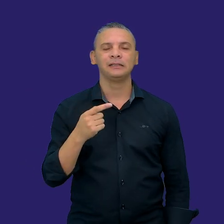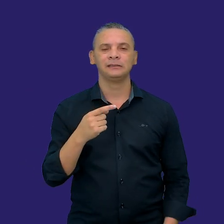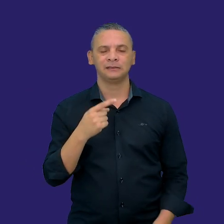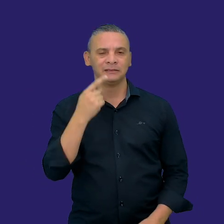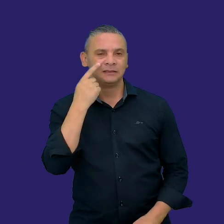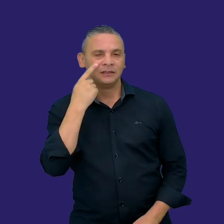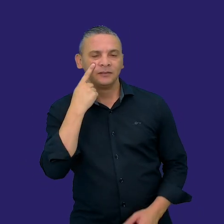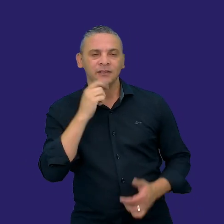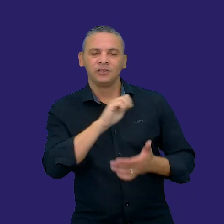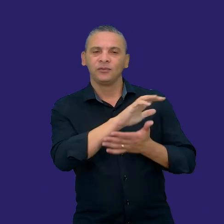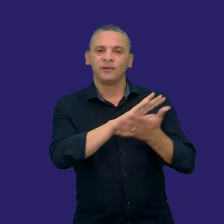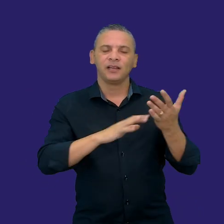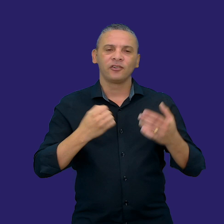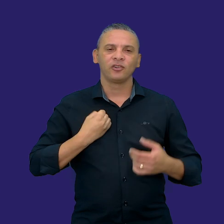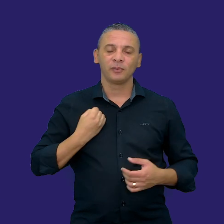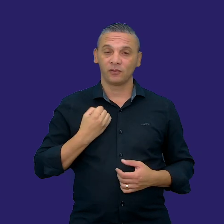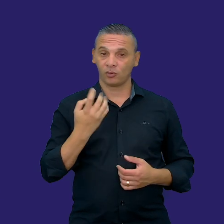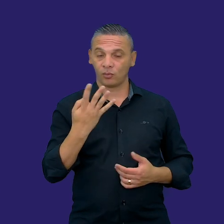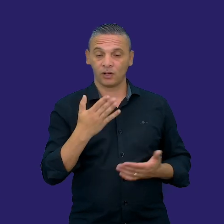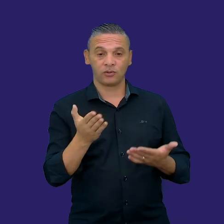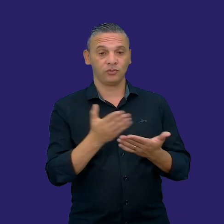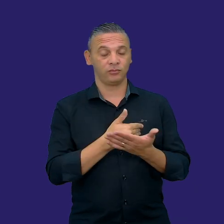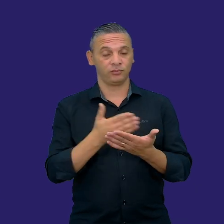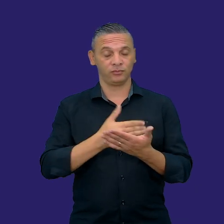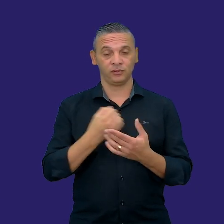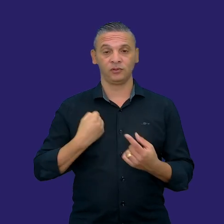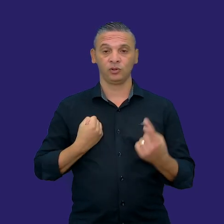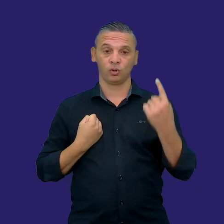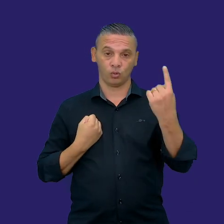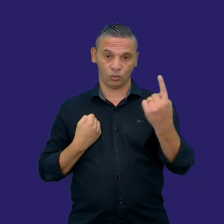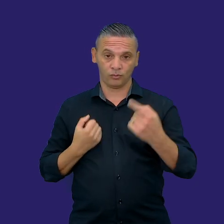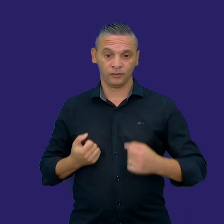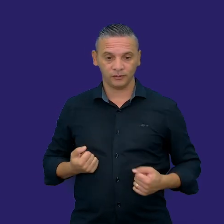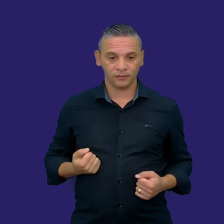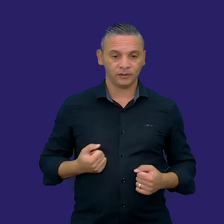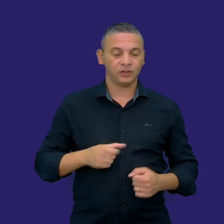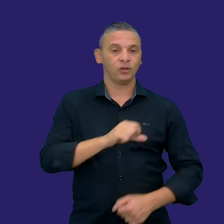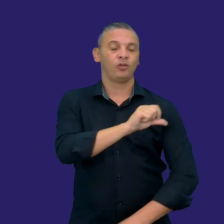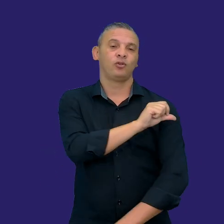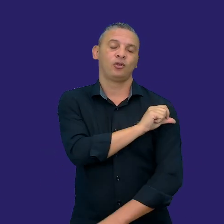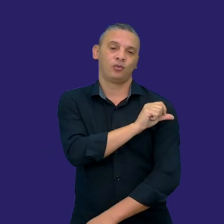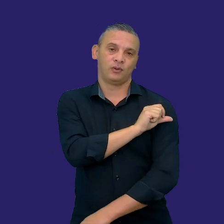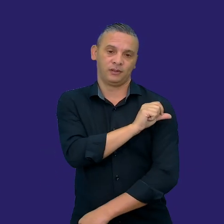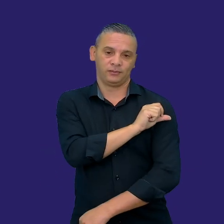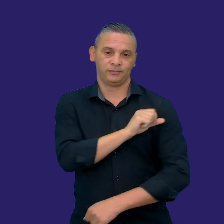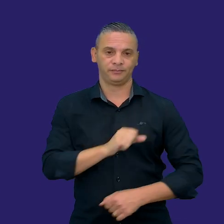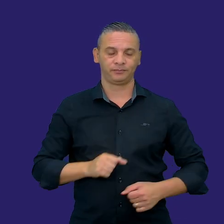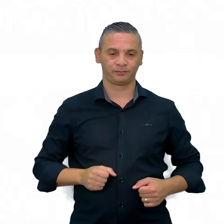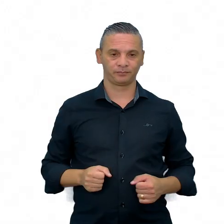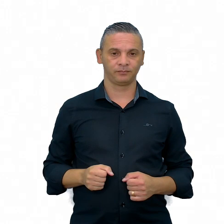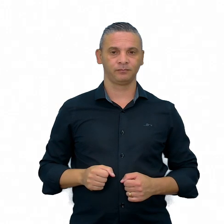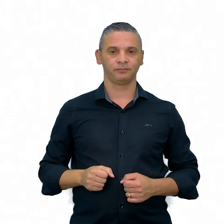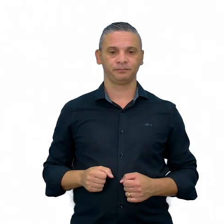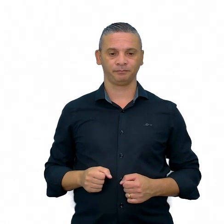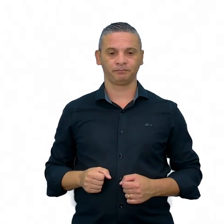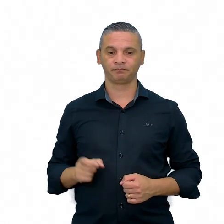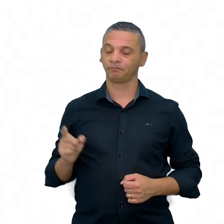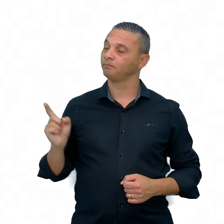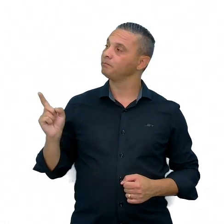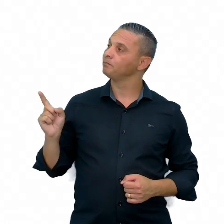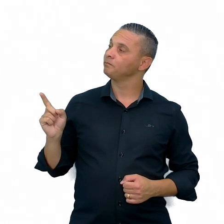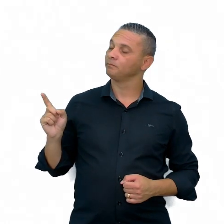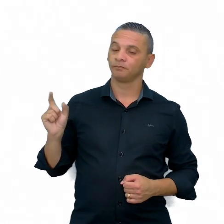sequência de atividade 4, que está contida no volume 1, lá no 9º ano do material Aprender Sempre.